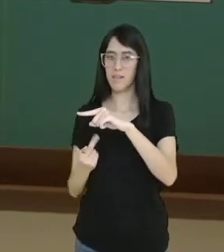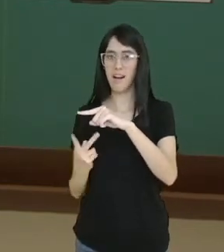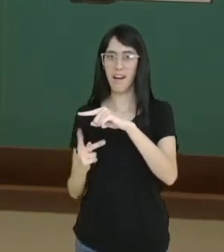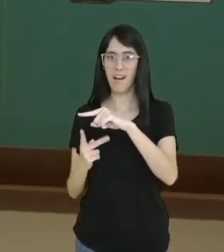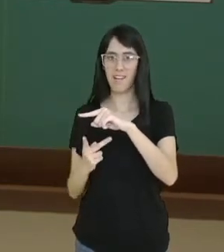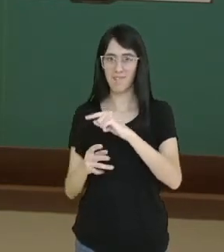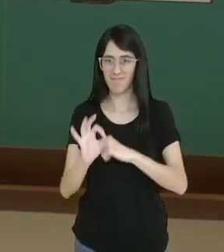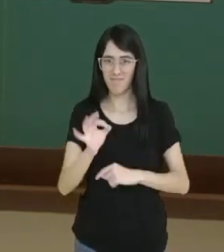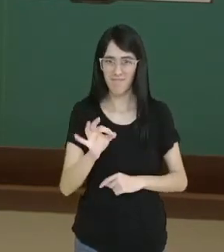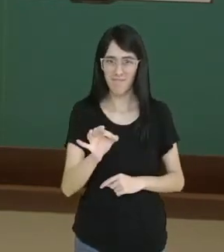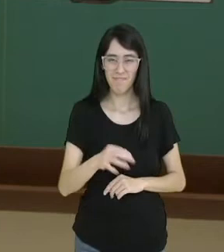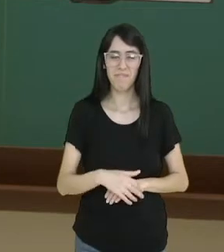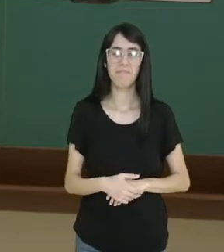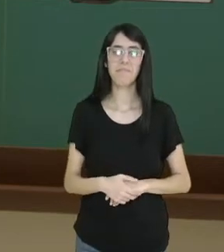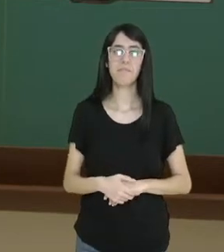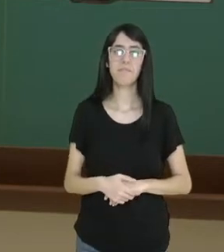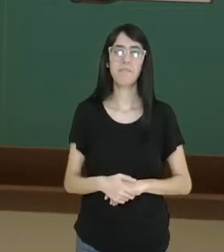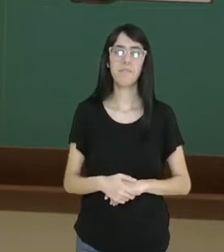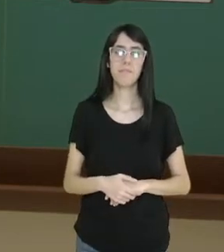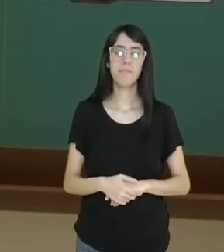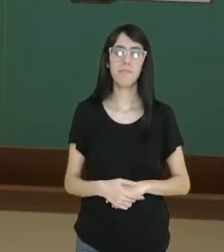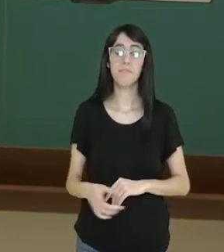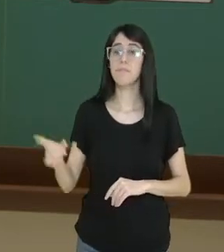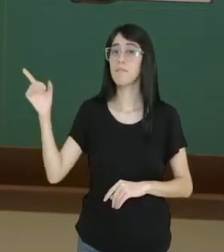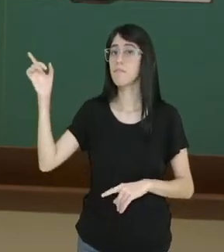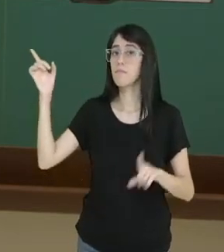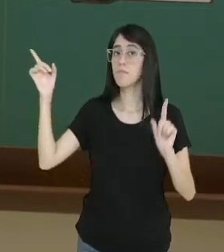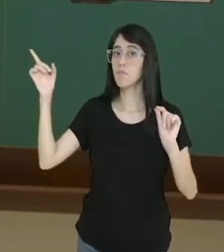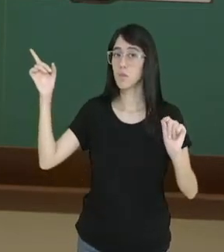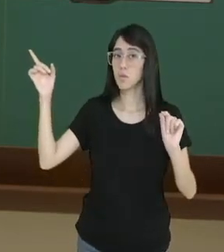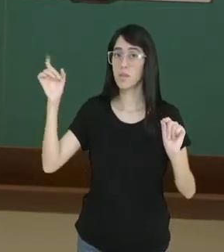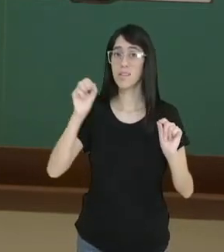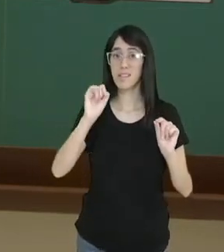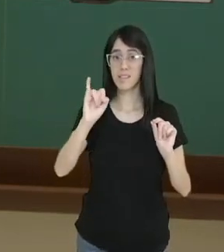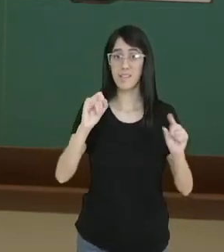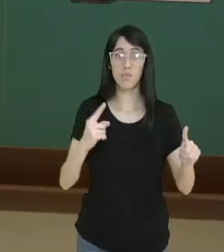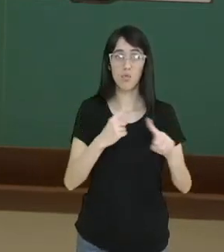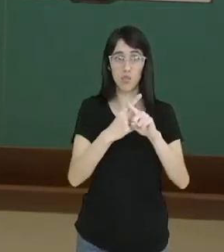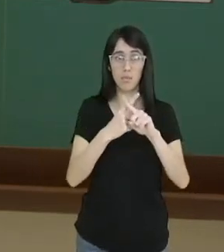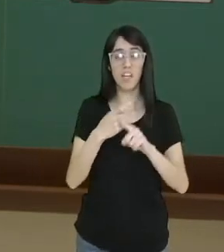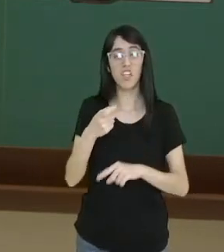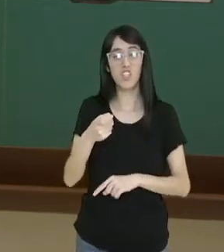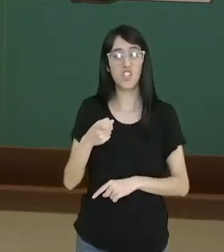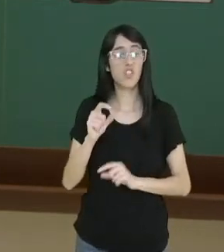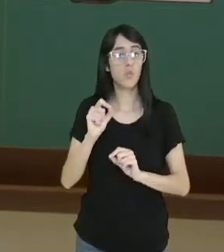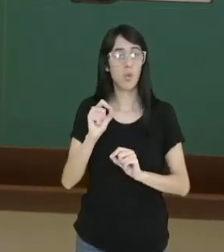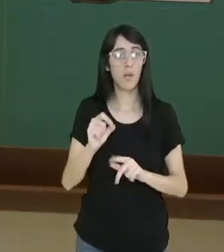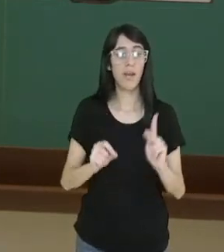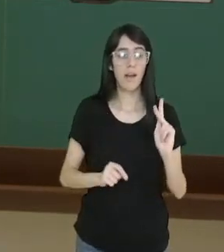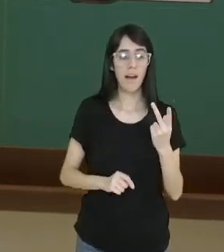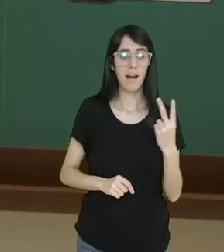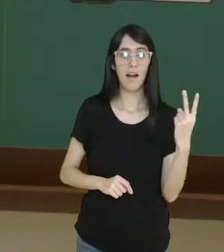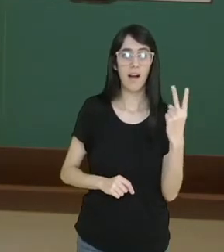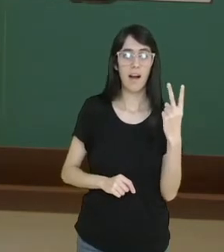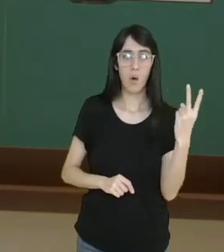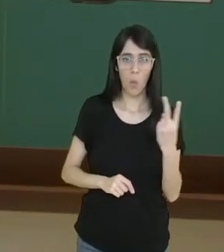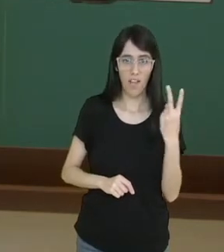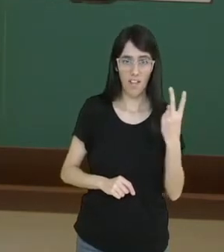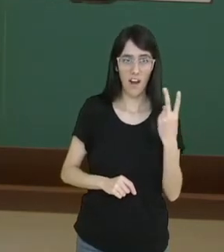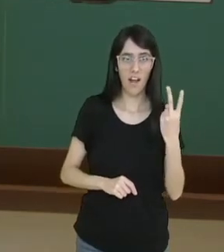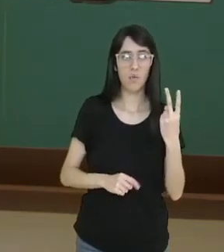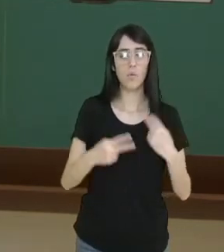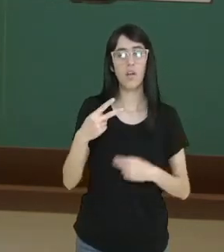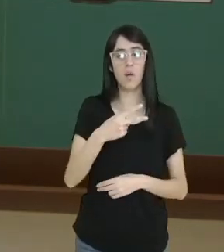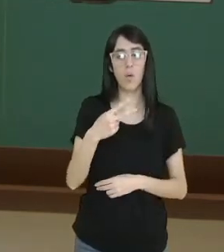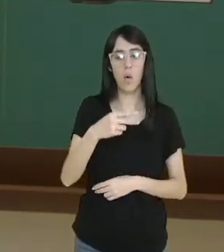H. Ok? E nessa relação, quando a gente multiplica em x, eu tenho h² igual a m vezes